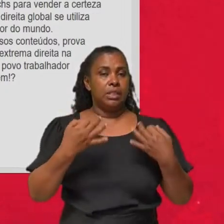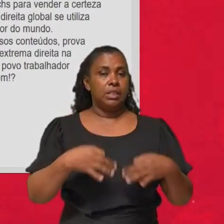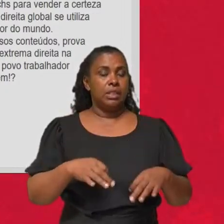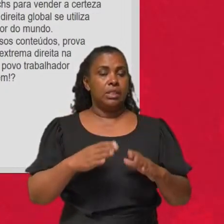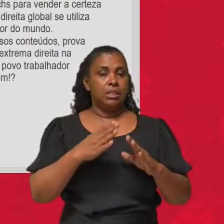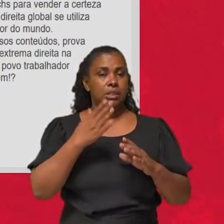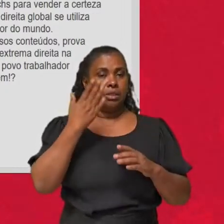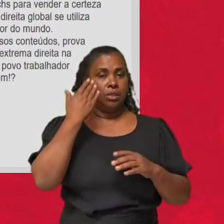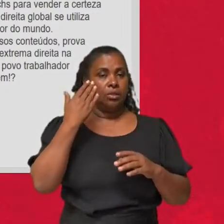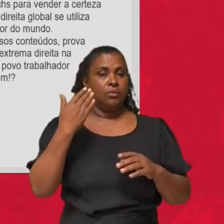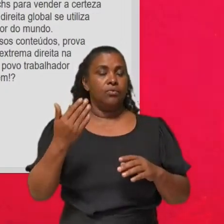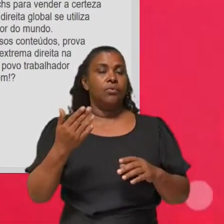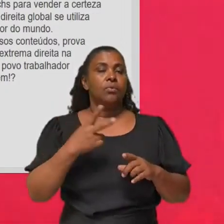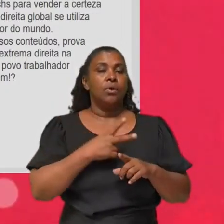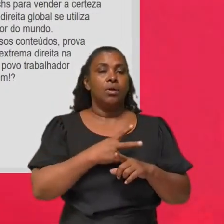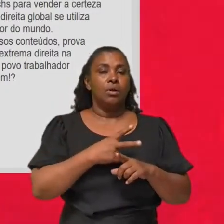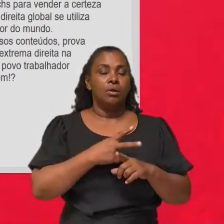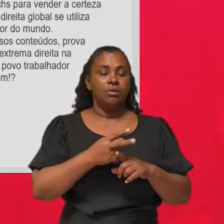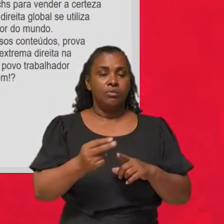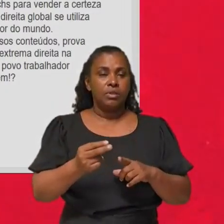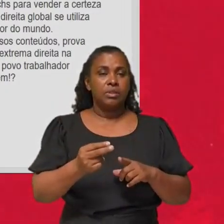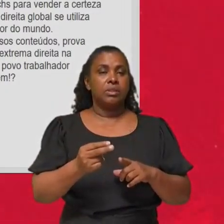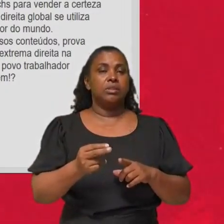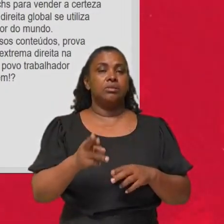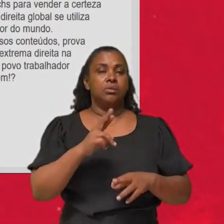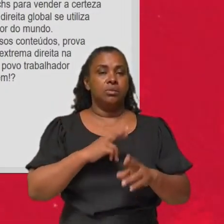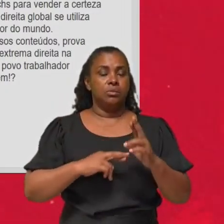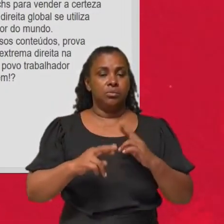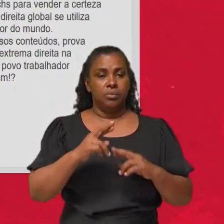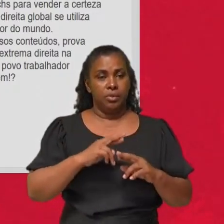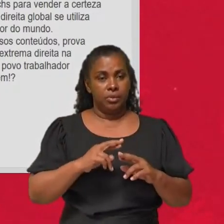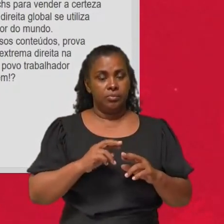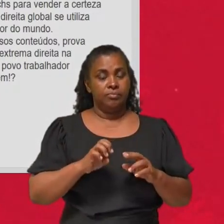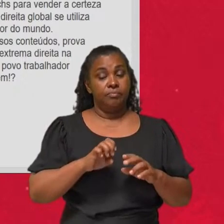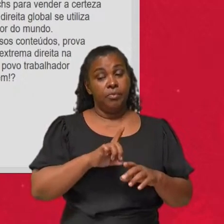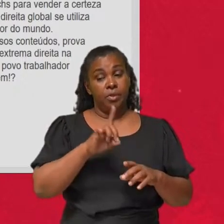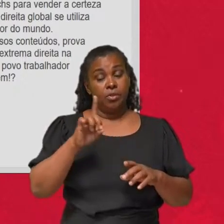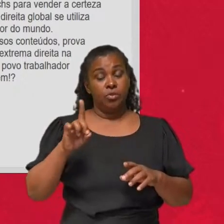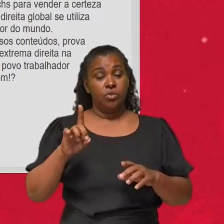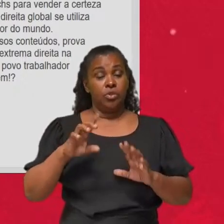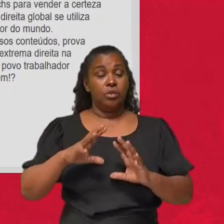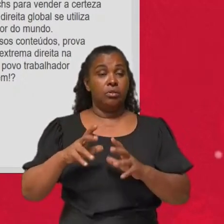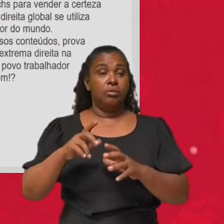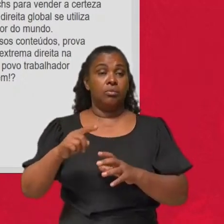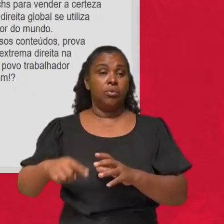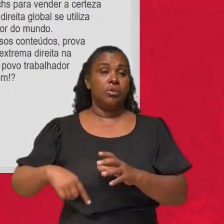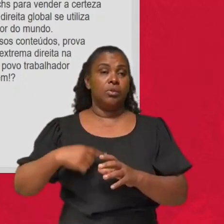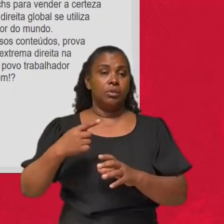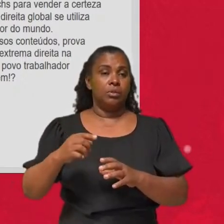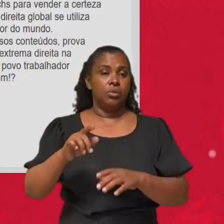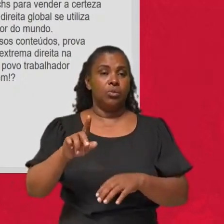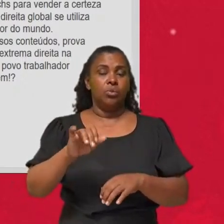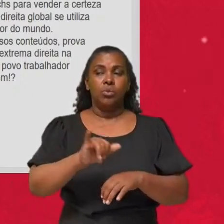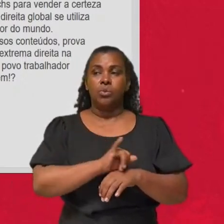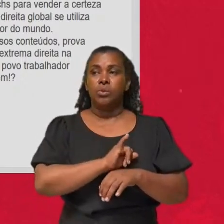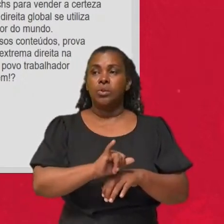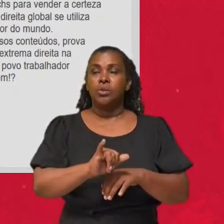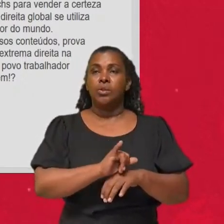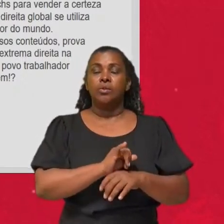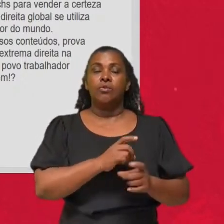A extrema-direita global se utiliza dessa estratégia de vendas para vender seus políticos ao redor do